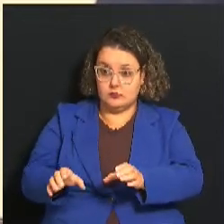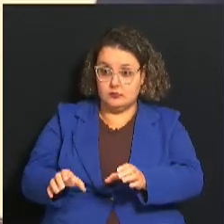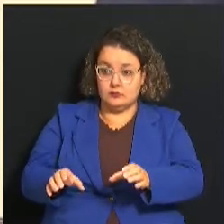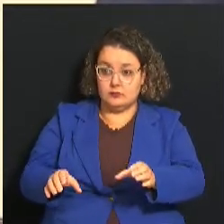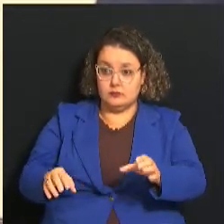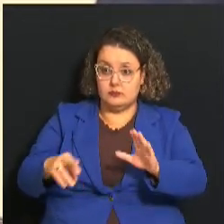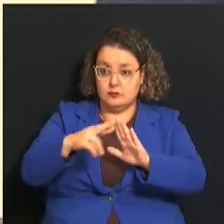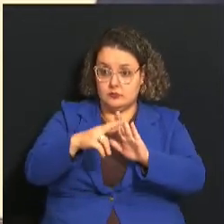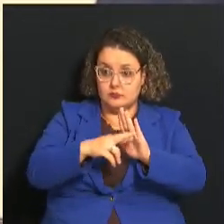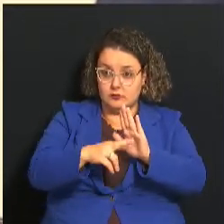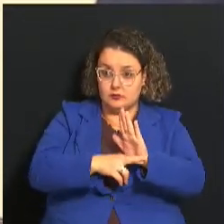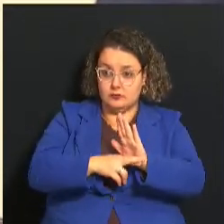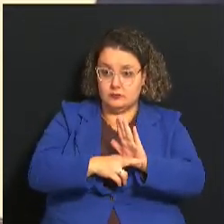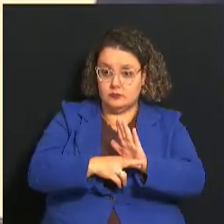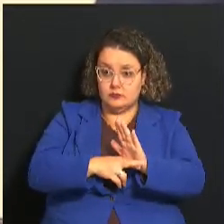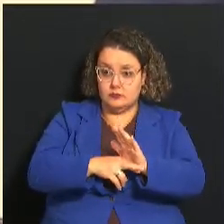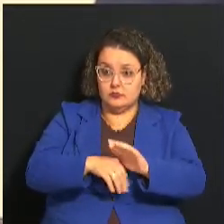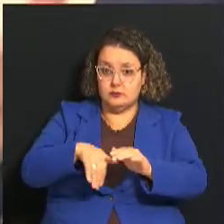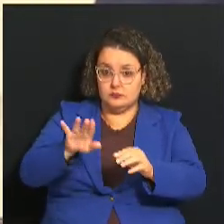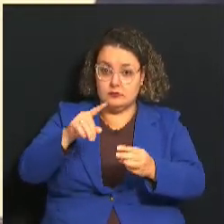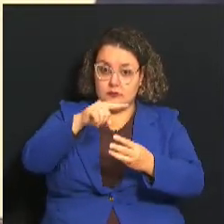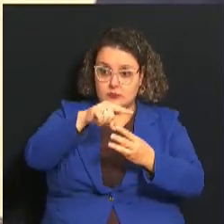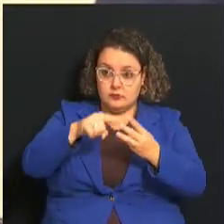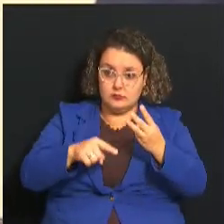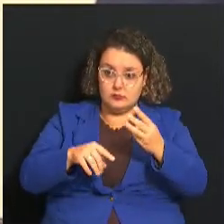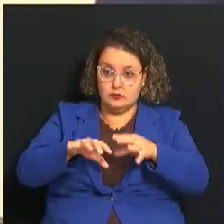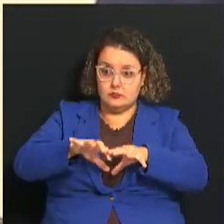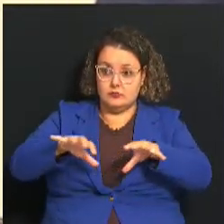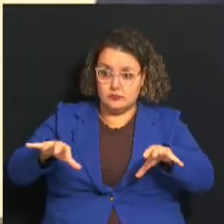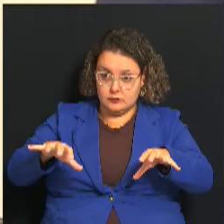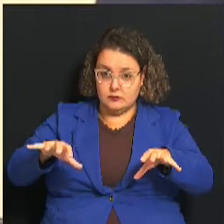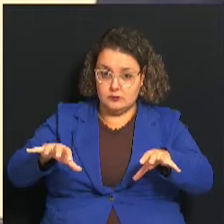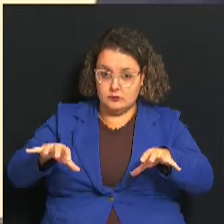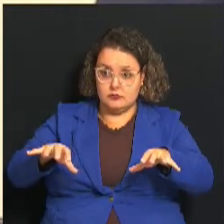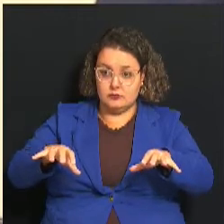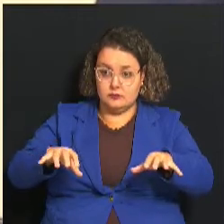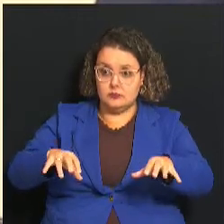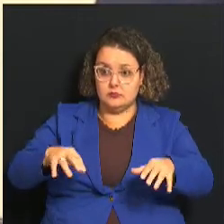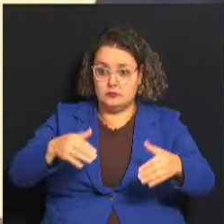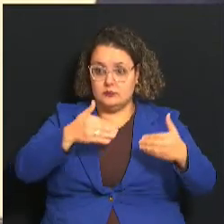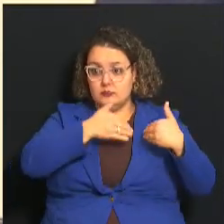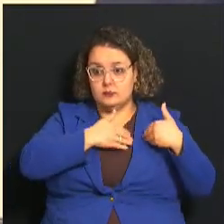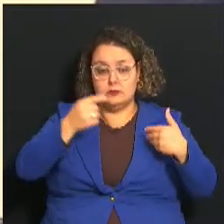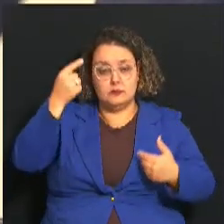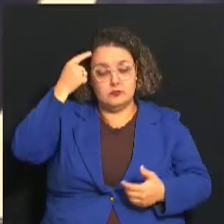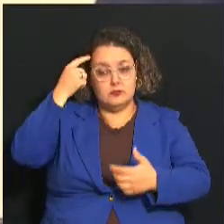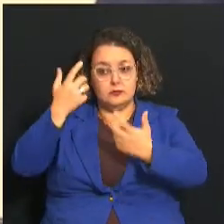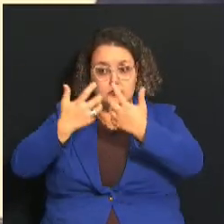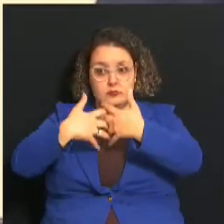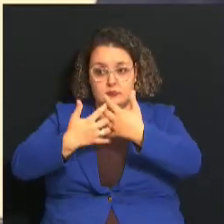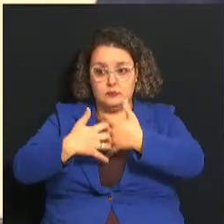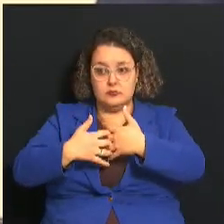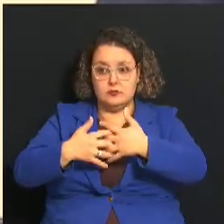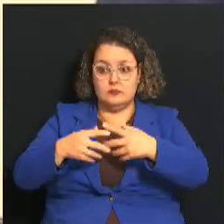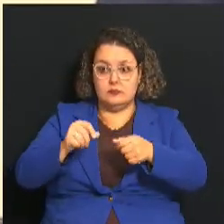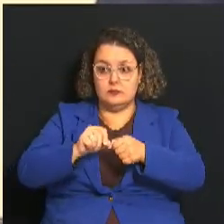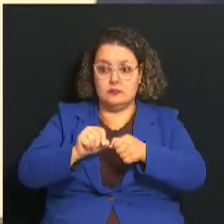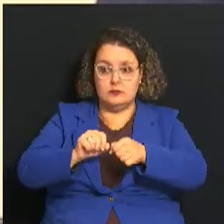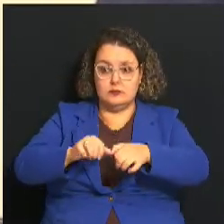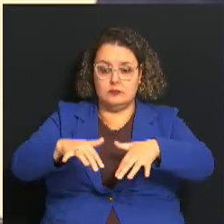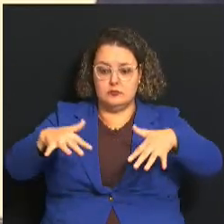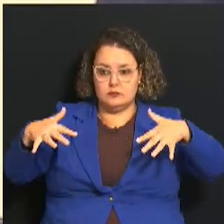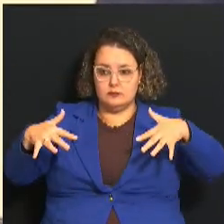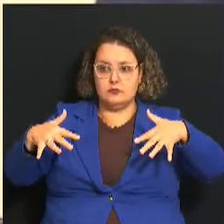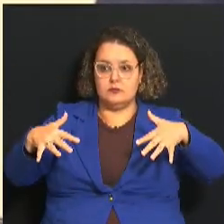a gente está ampliando para mais 3 para dividir um pouco essas atribuições e pensar. A gente faz essa plenária aqui, toma